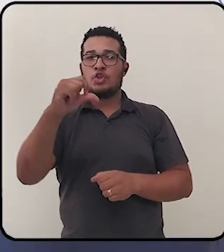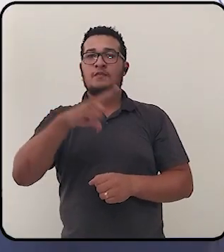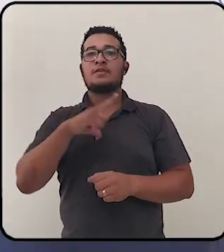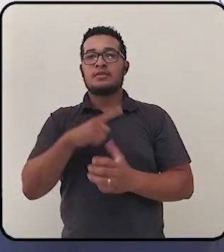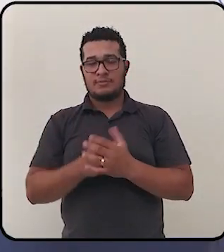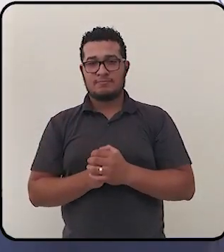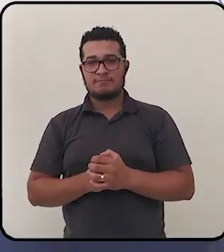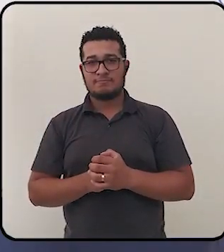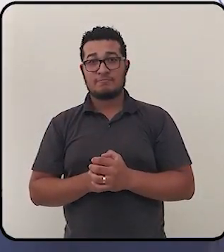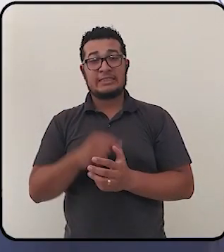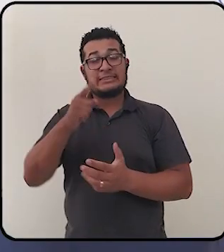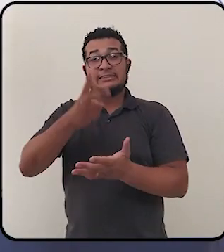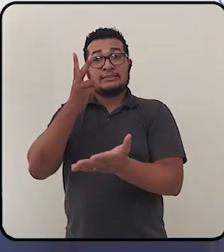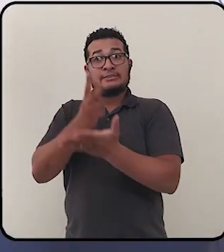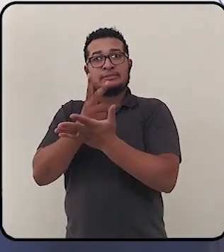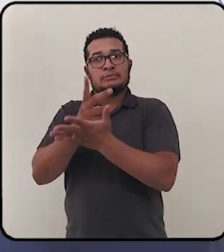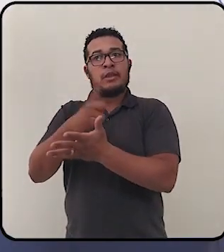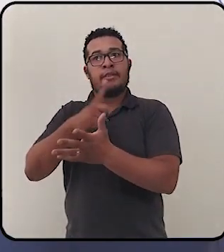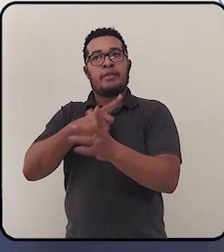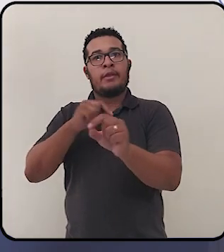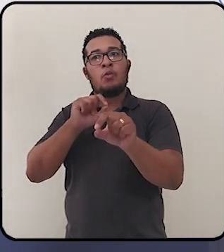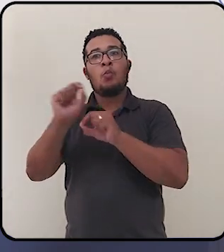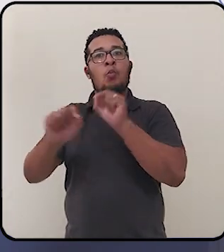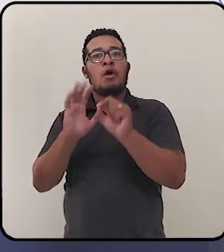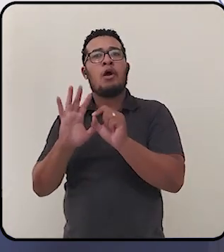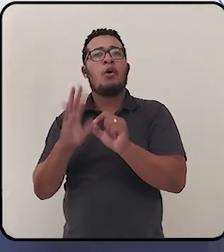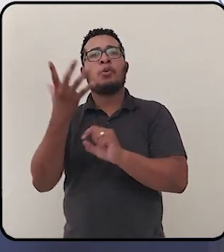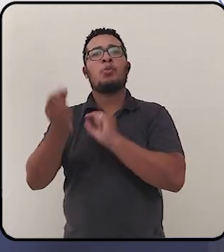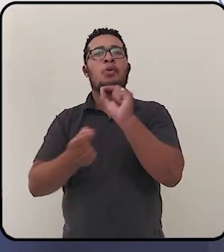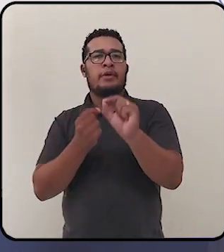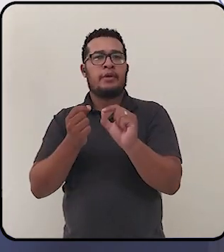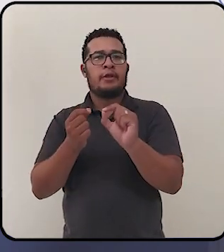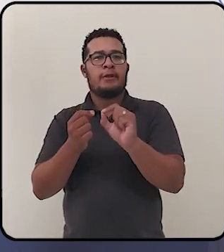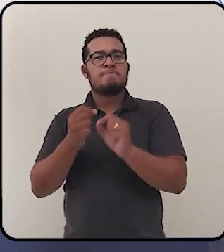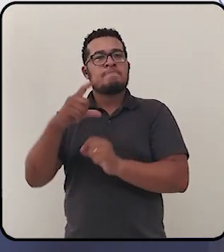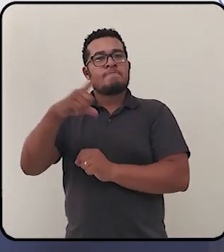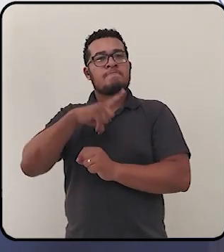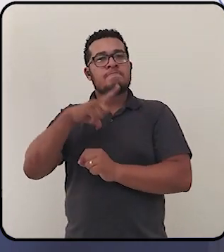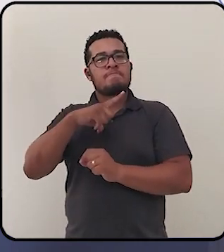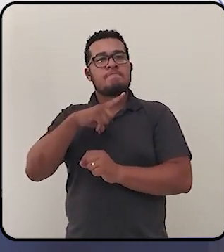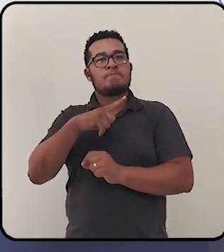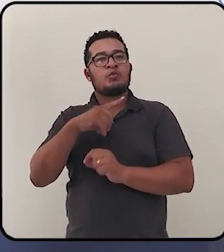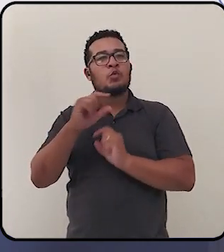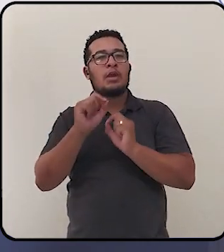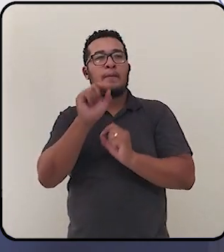forma elíptica, ou seja, com pontos